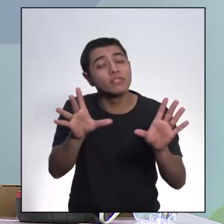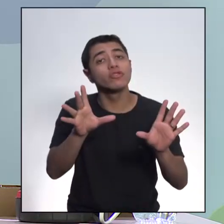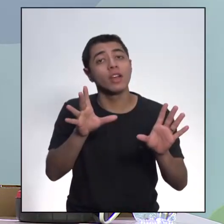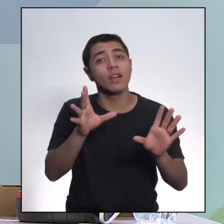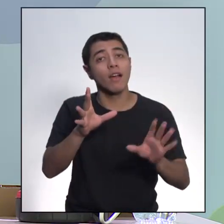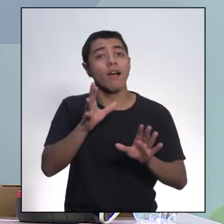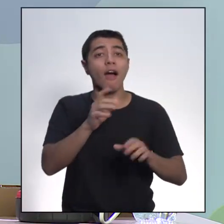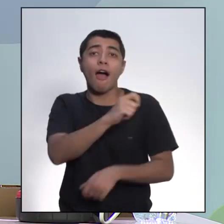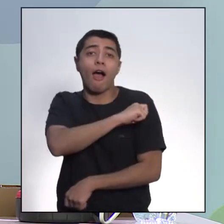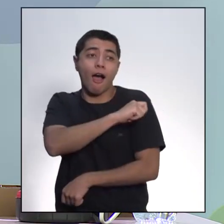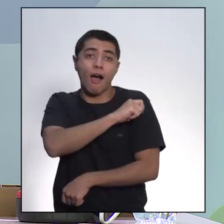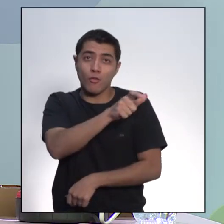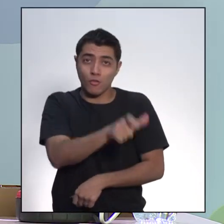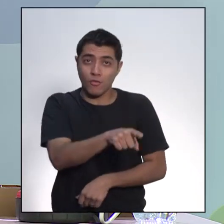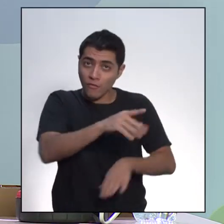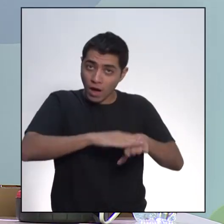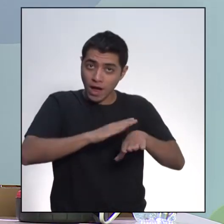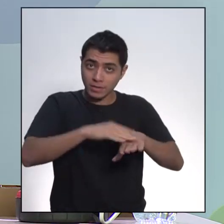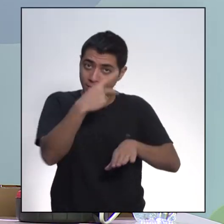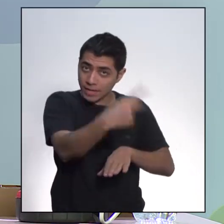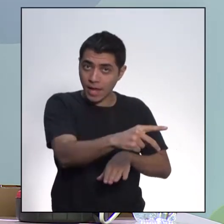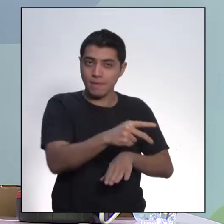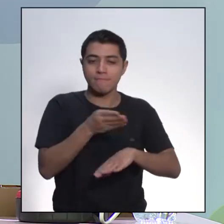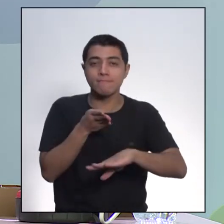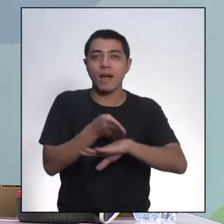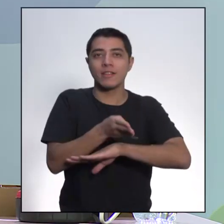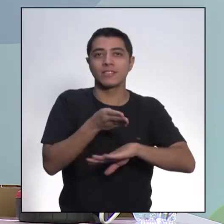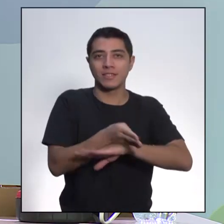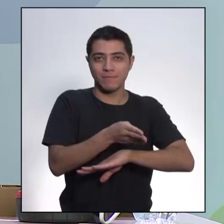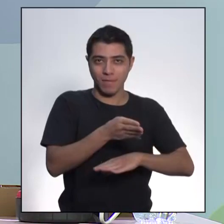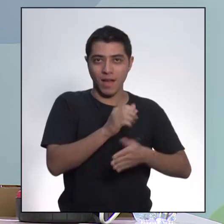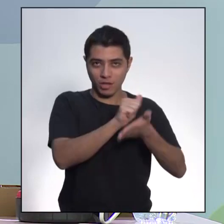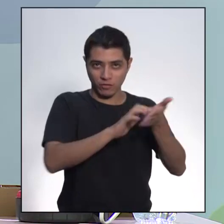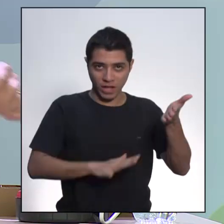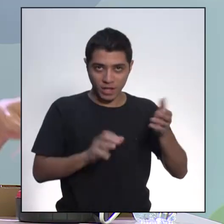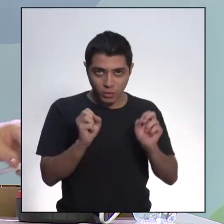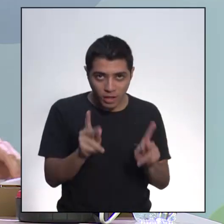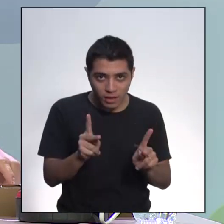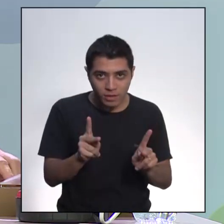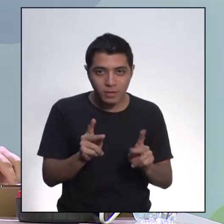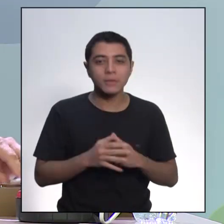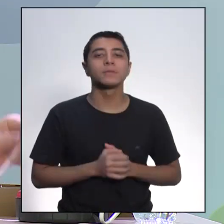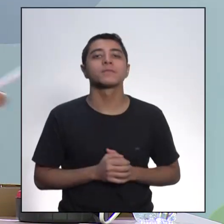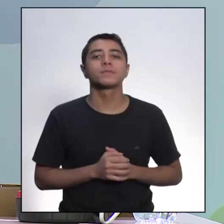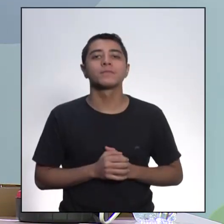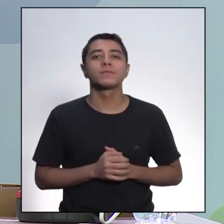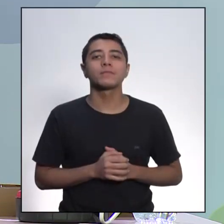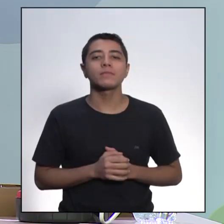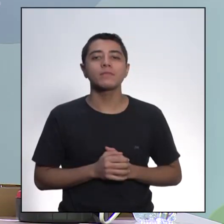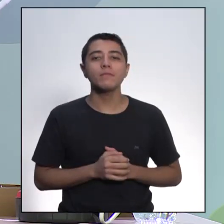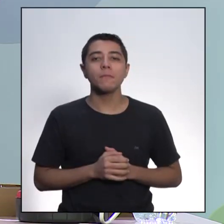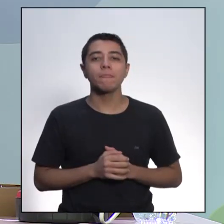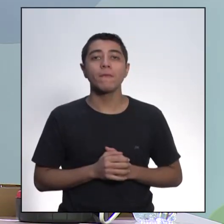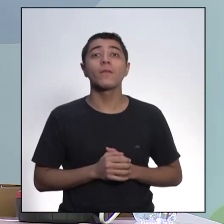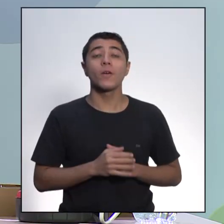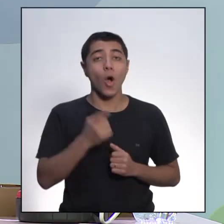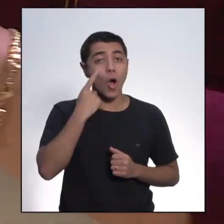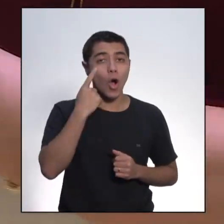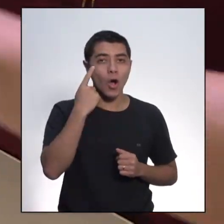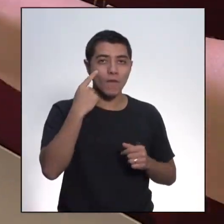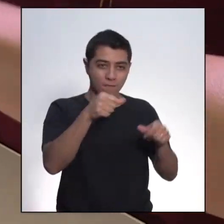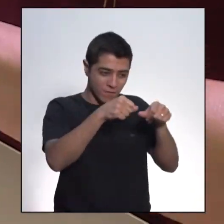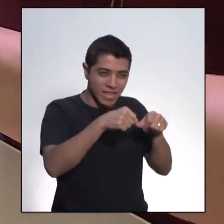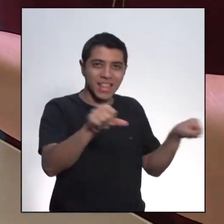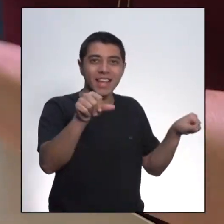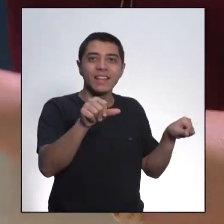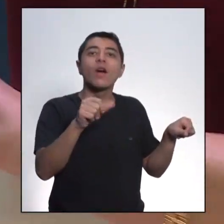desta atividade. Então, eu trouxe esse aqui, depois eu vou mostrar o carrinho como fica com esse, faz o mesmo efeito, tá? Então, ó, passando a fita, ó, ele fica bem